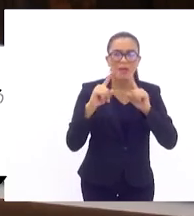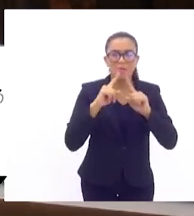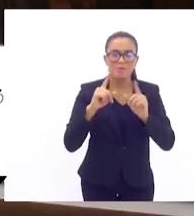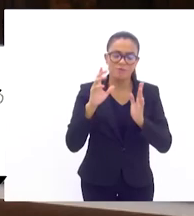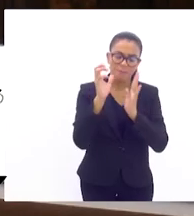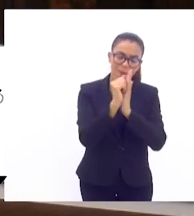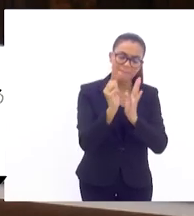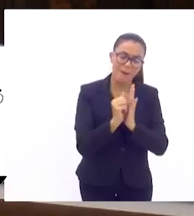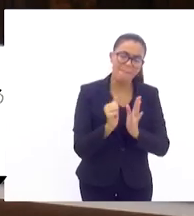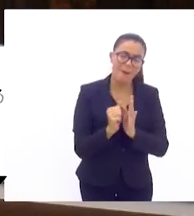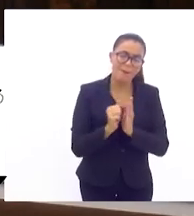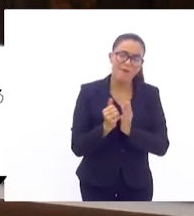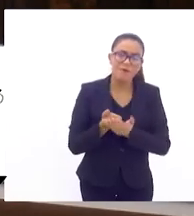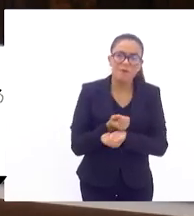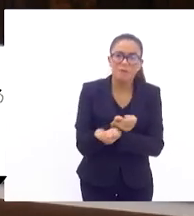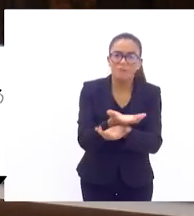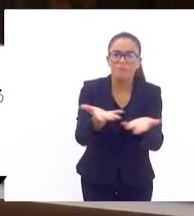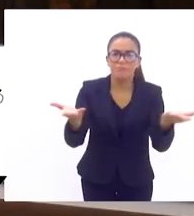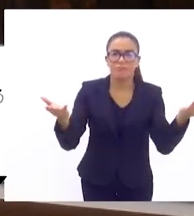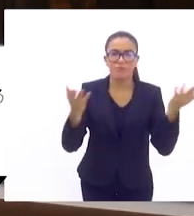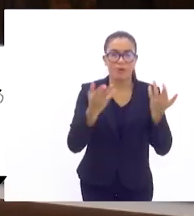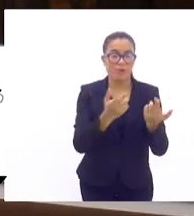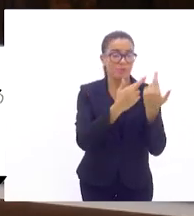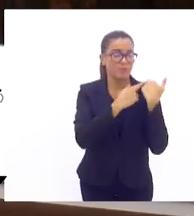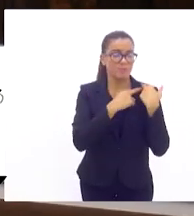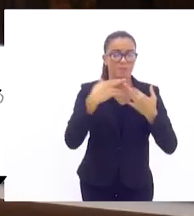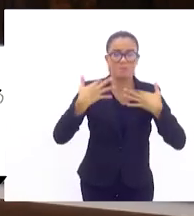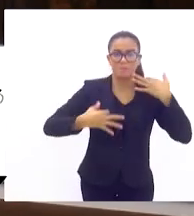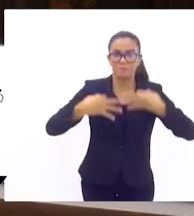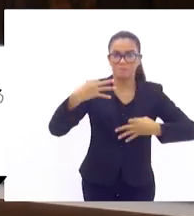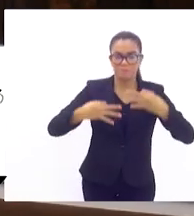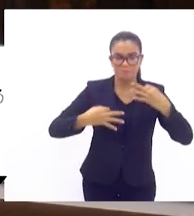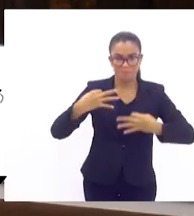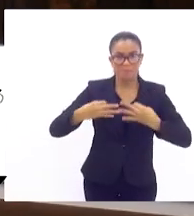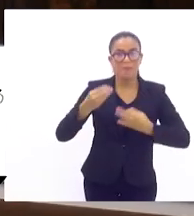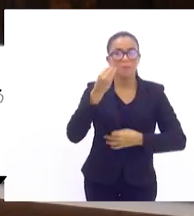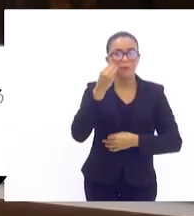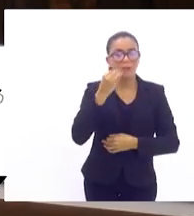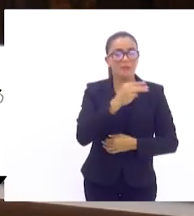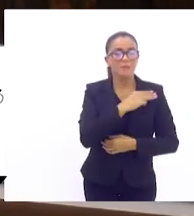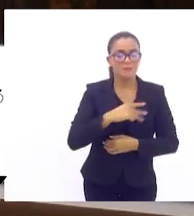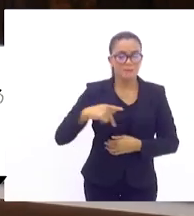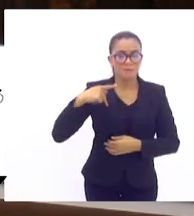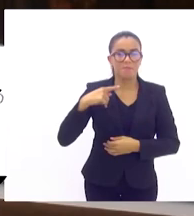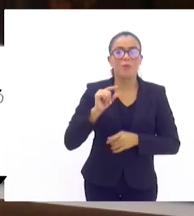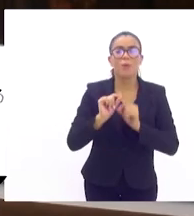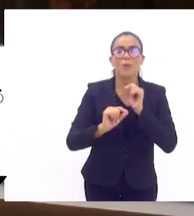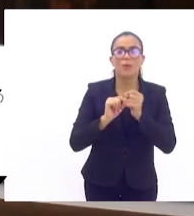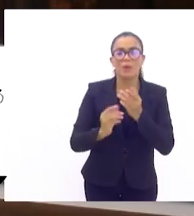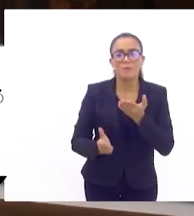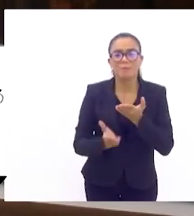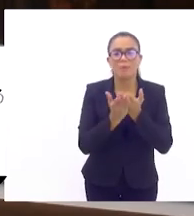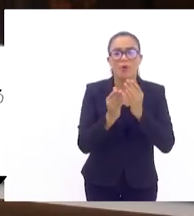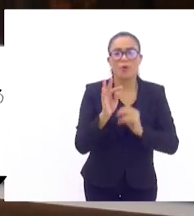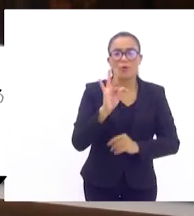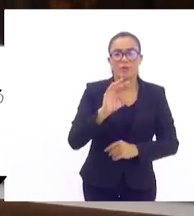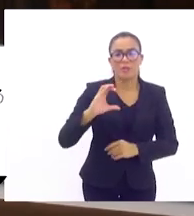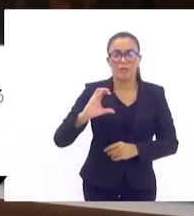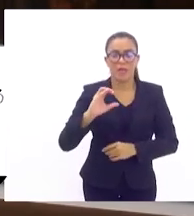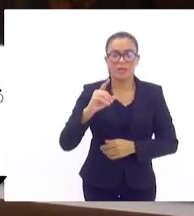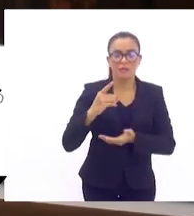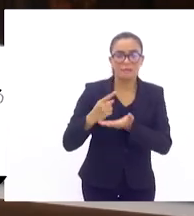encaminhados para os promotores naturais e serão considerados nessa tentativa do Ministério Público de celebração de um TAC sobre esse assunto.